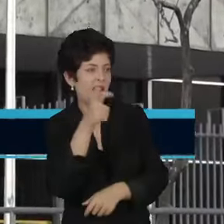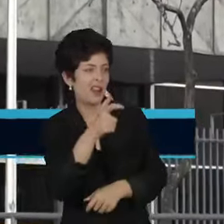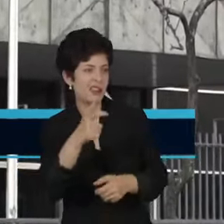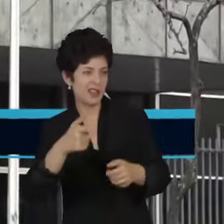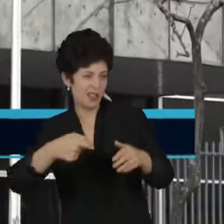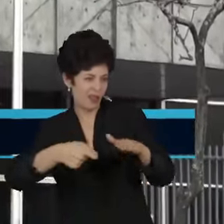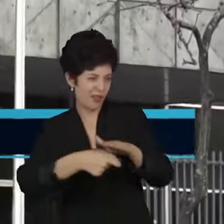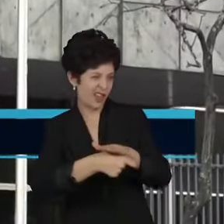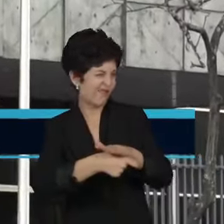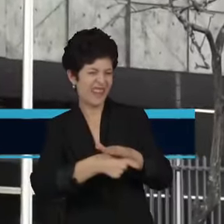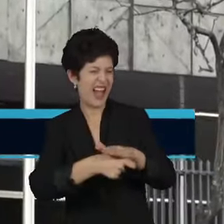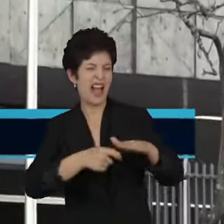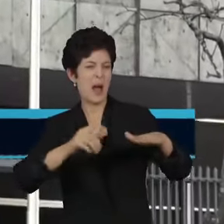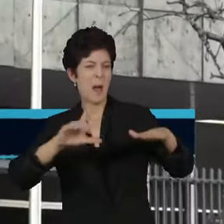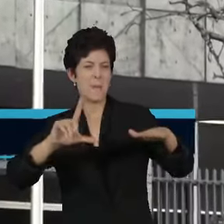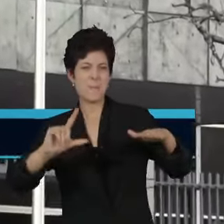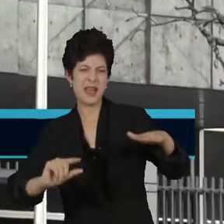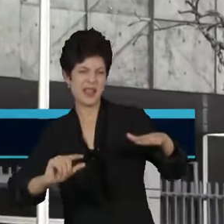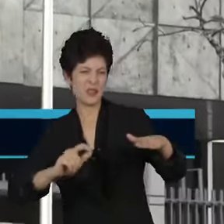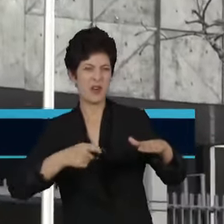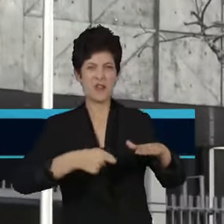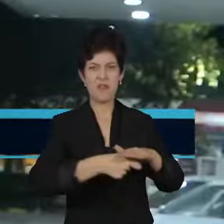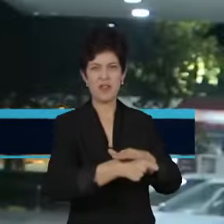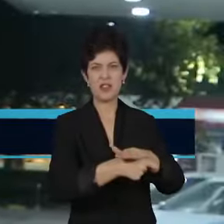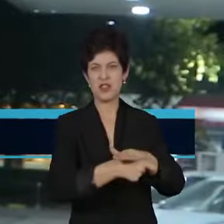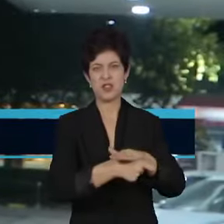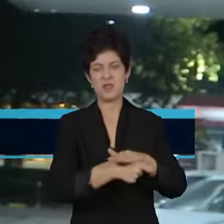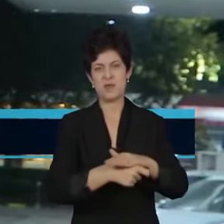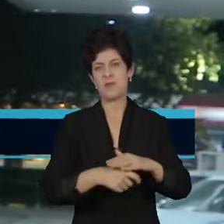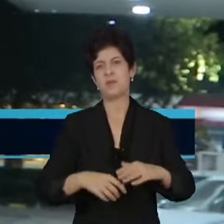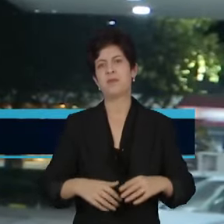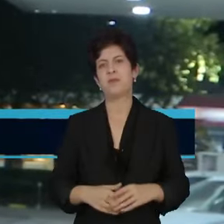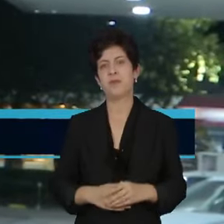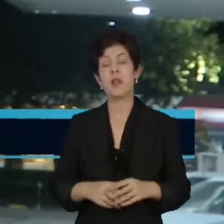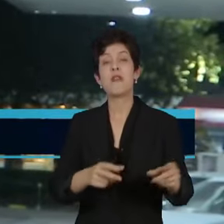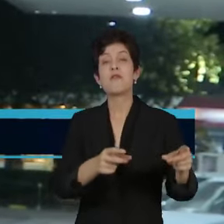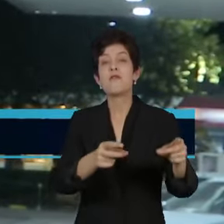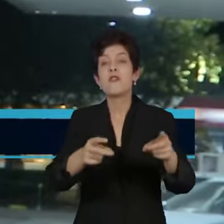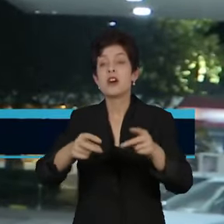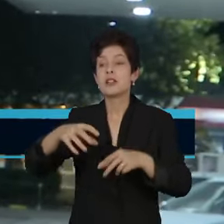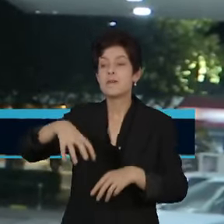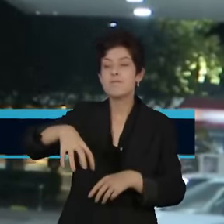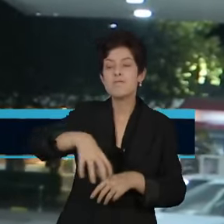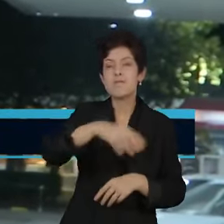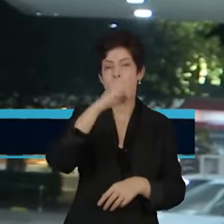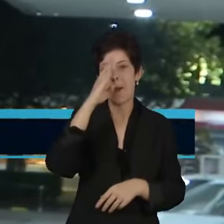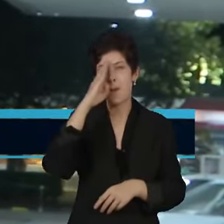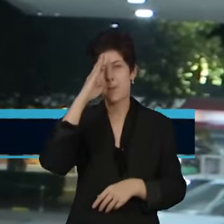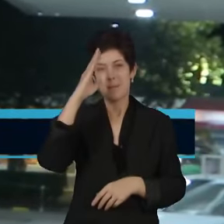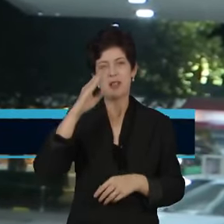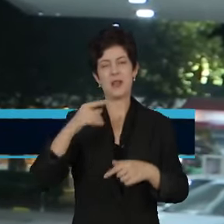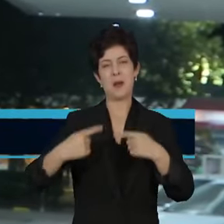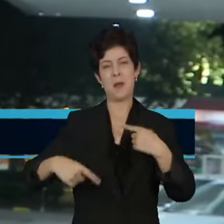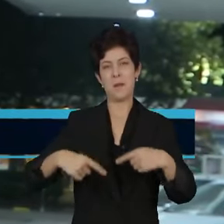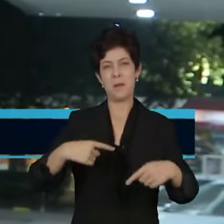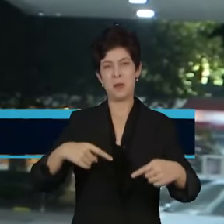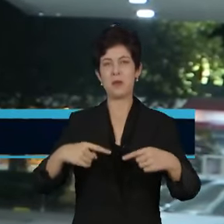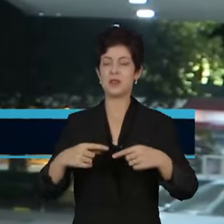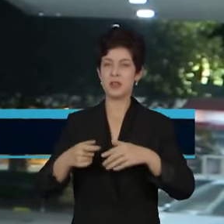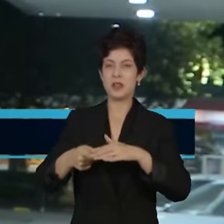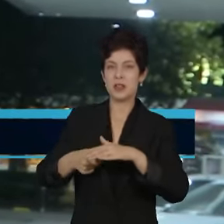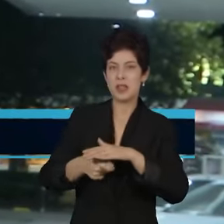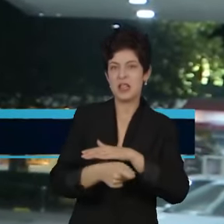ofertas abaixo dos valores mínimos estabelecidos. A venda de refinarias era um dos principais pontos da política de